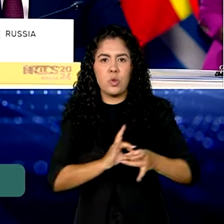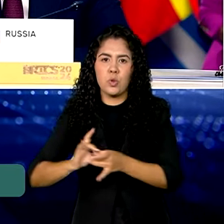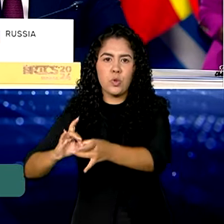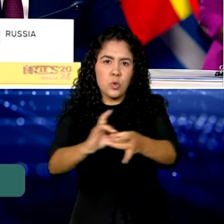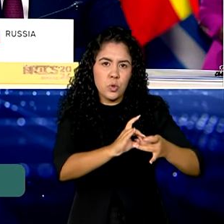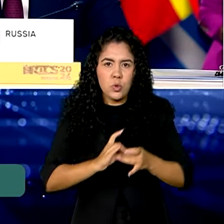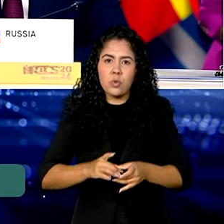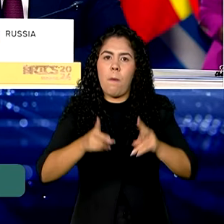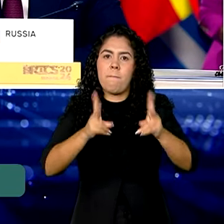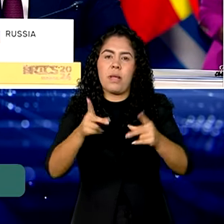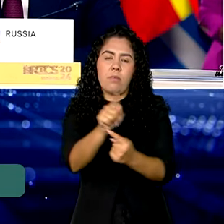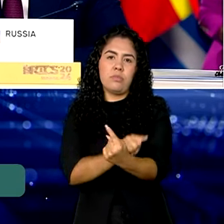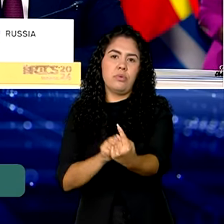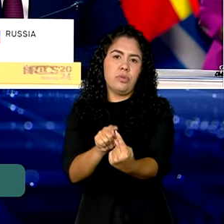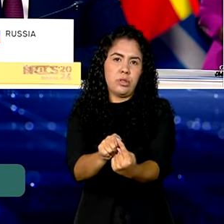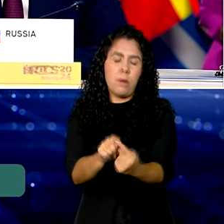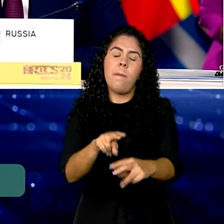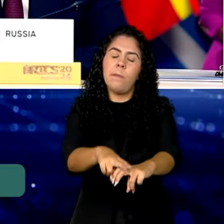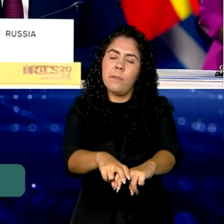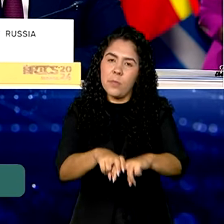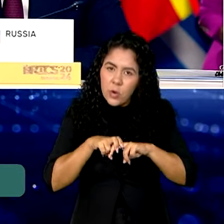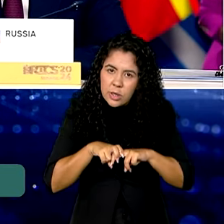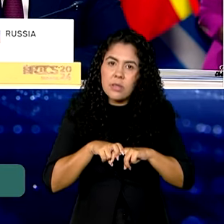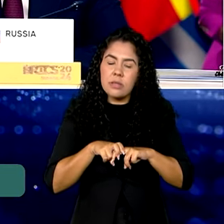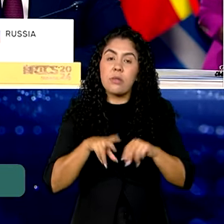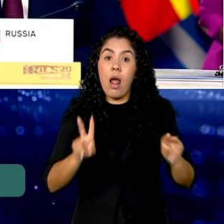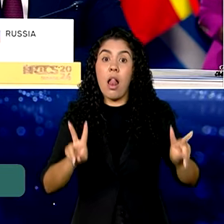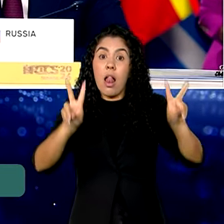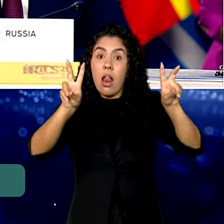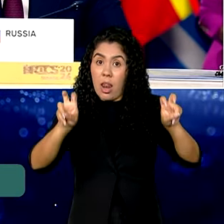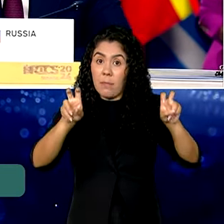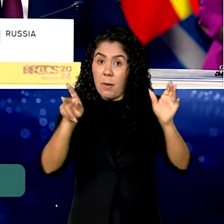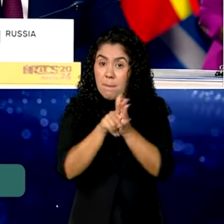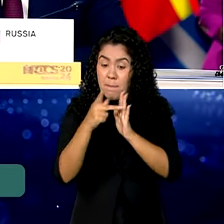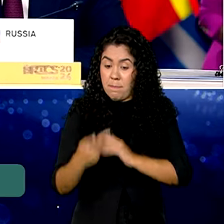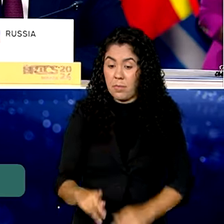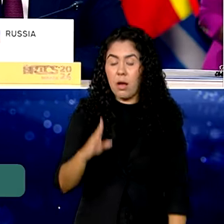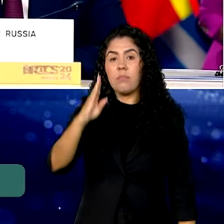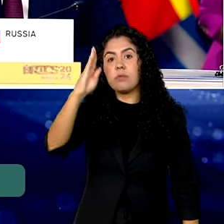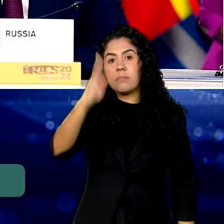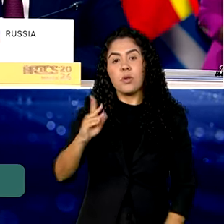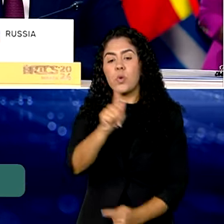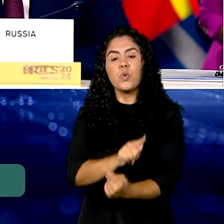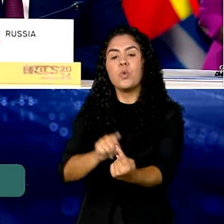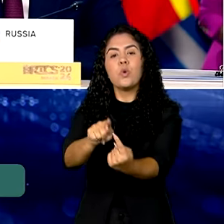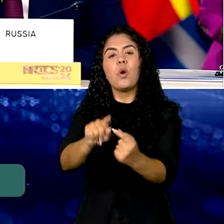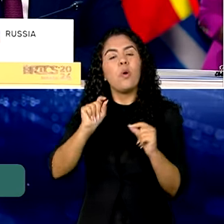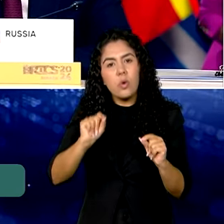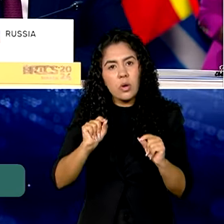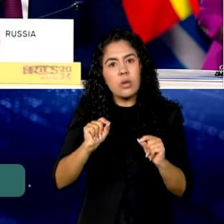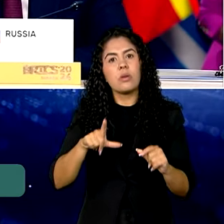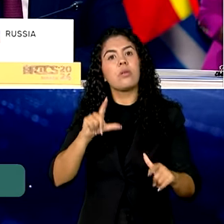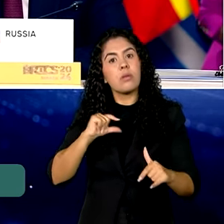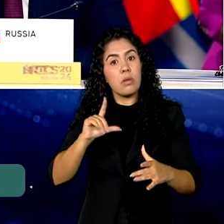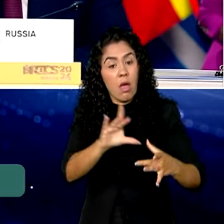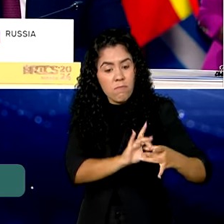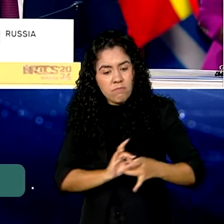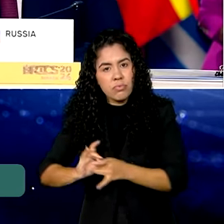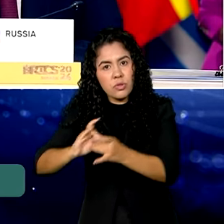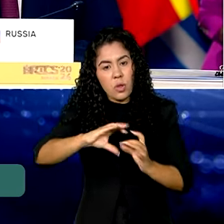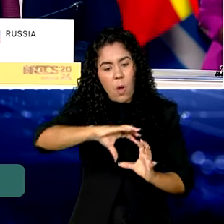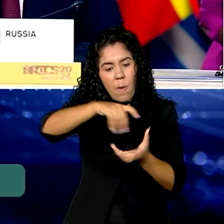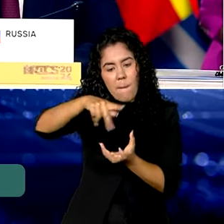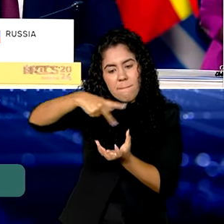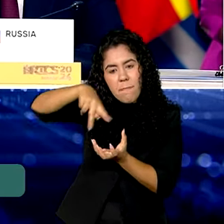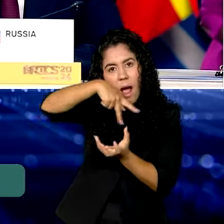objetivos comuns por isso o lema da presidência brasileira será fortalecendo a cooperação do Sul global